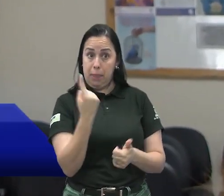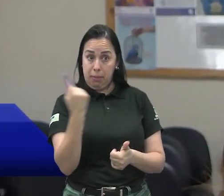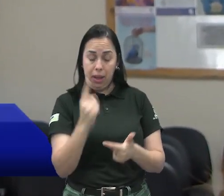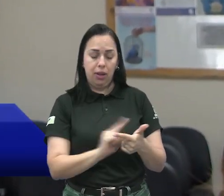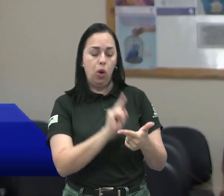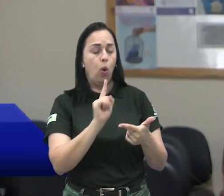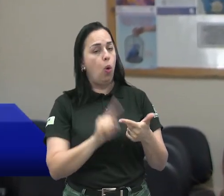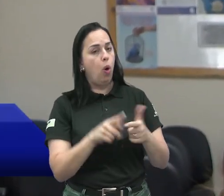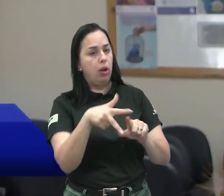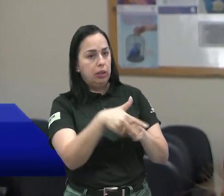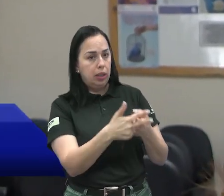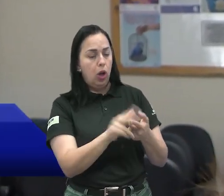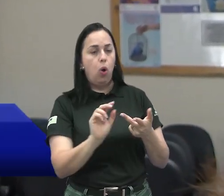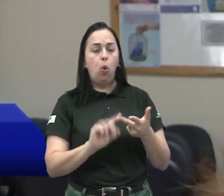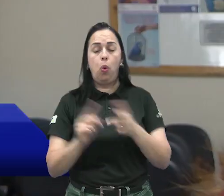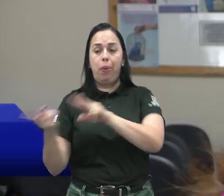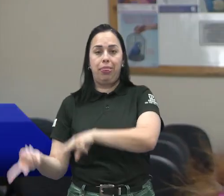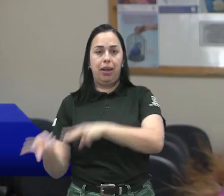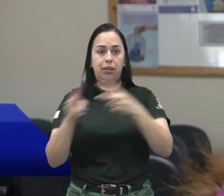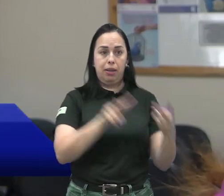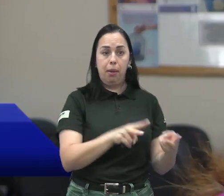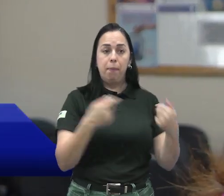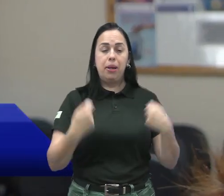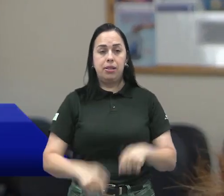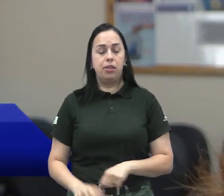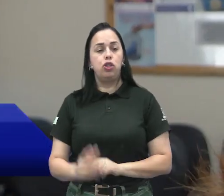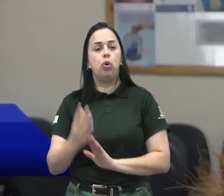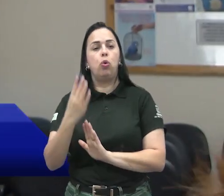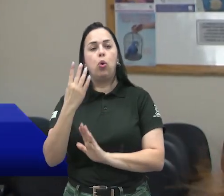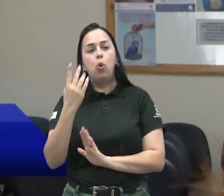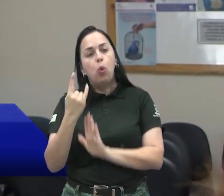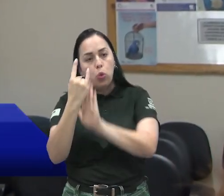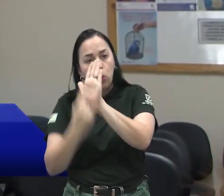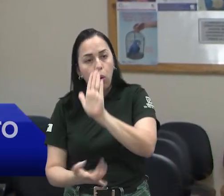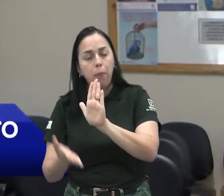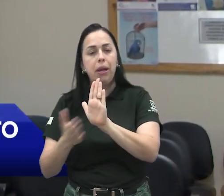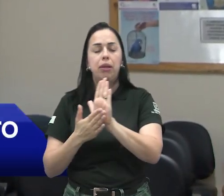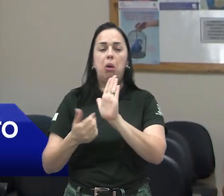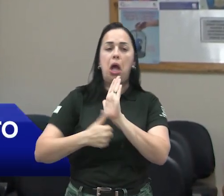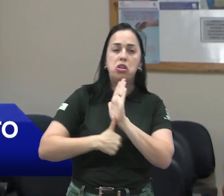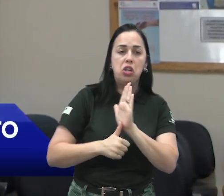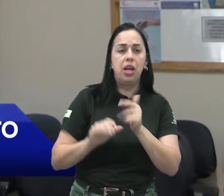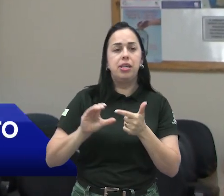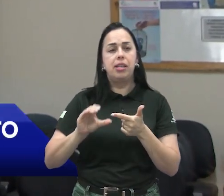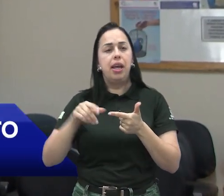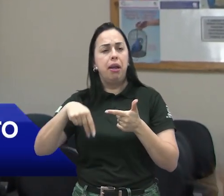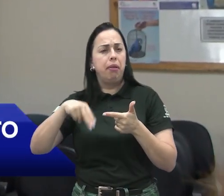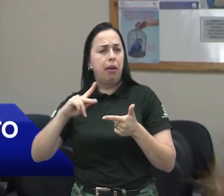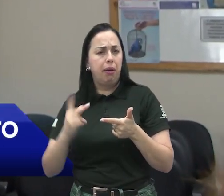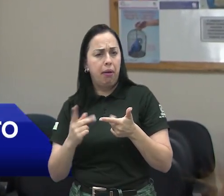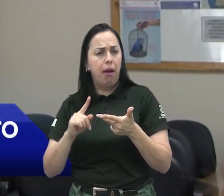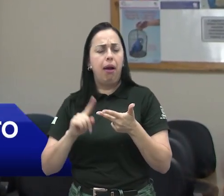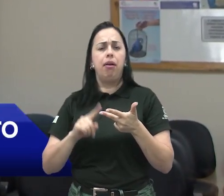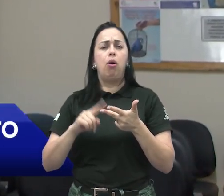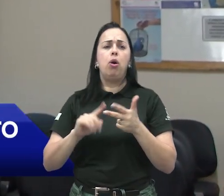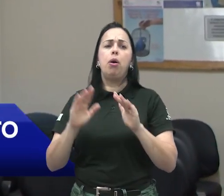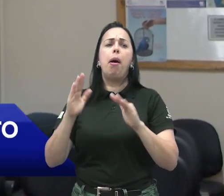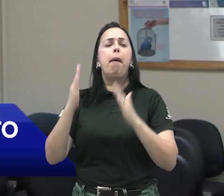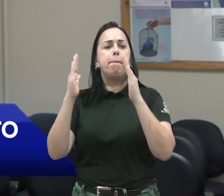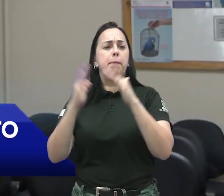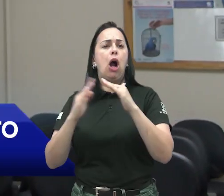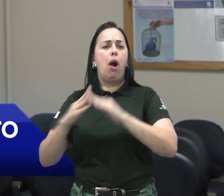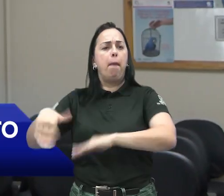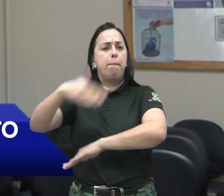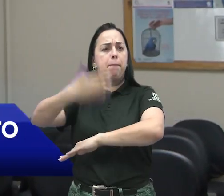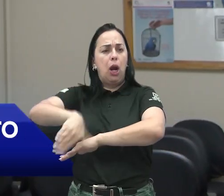de eleitor ou regularizar, transferir, o eleitor deve ter um documento oficial com foto, RG, CNH e um comprovante de